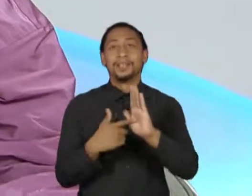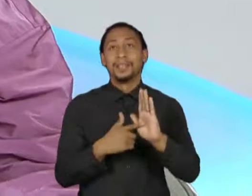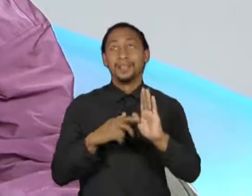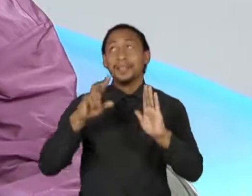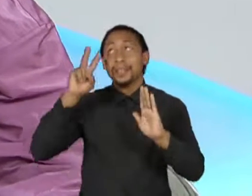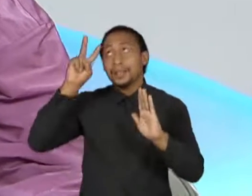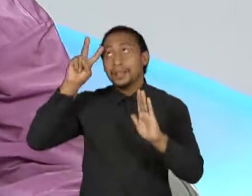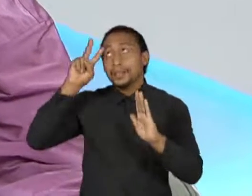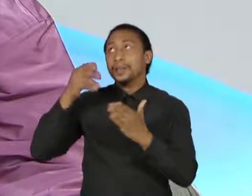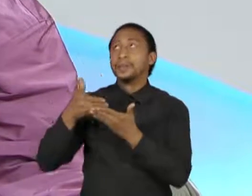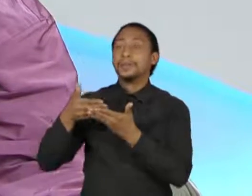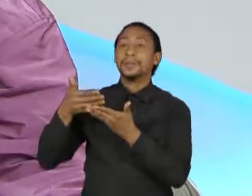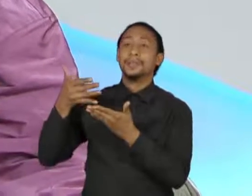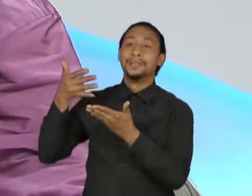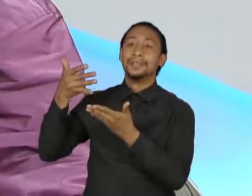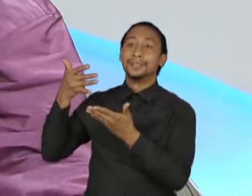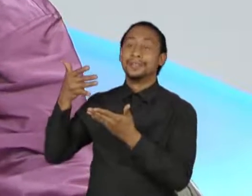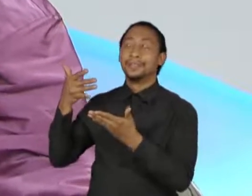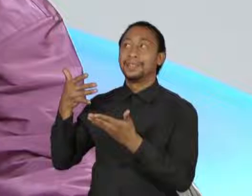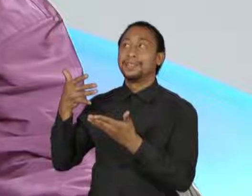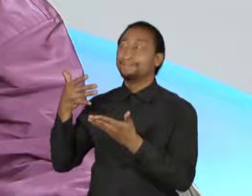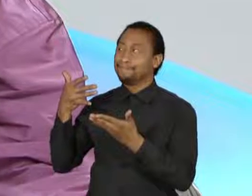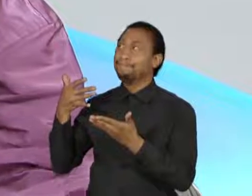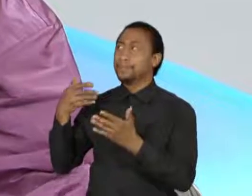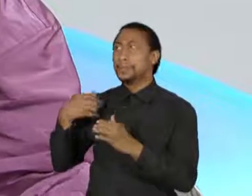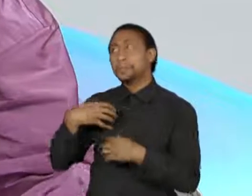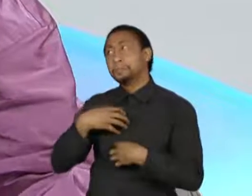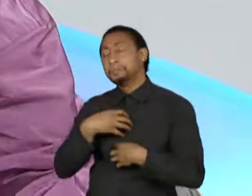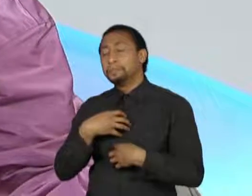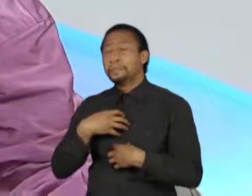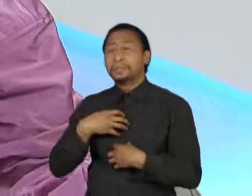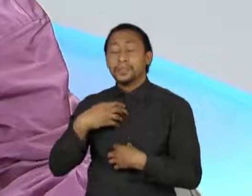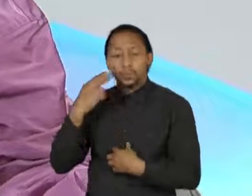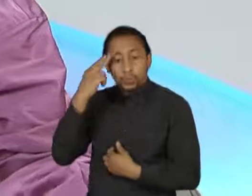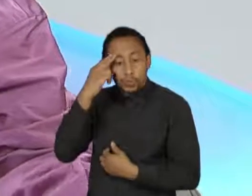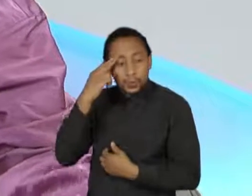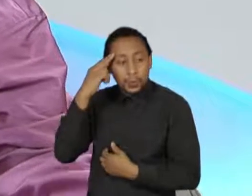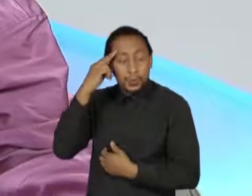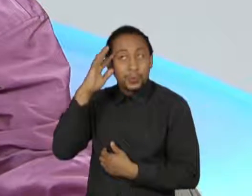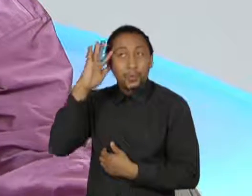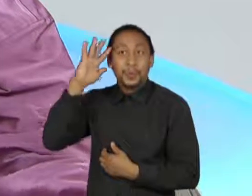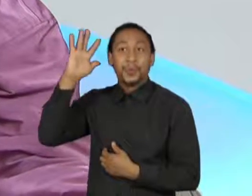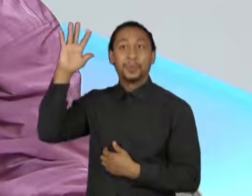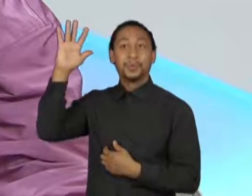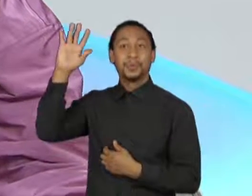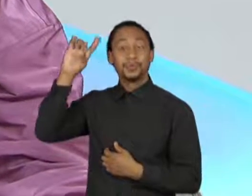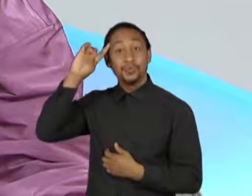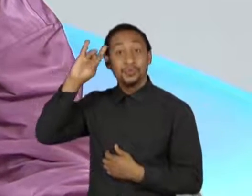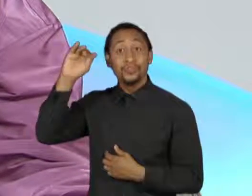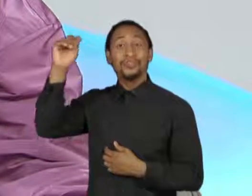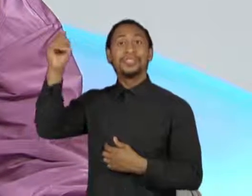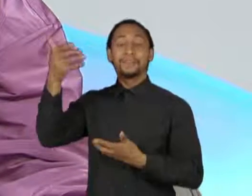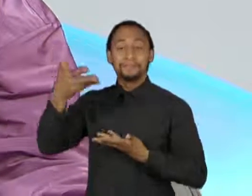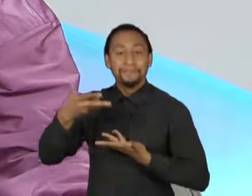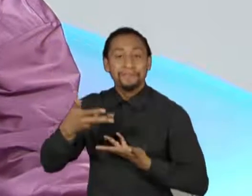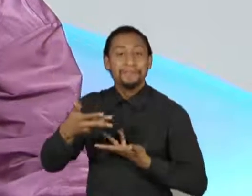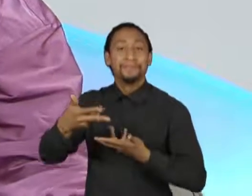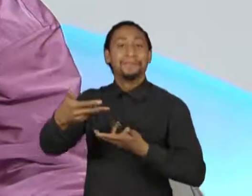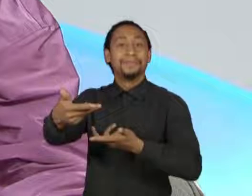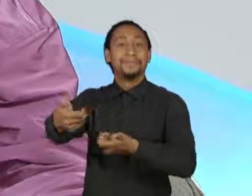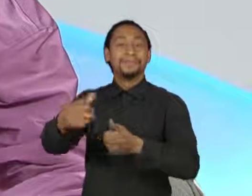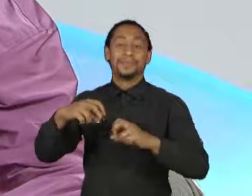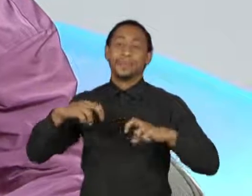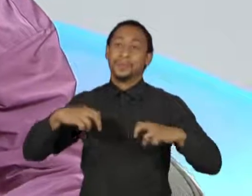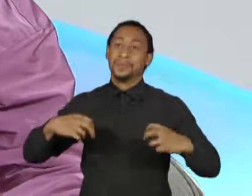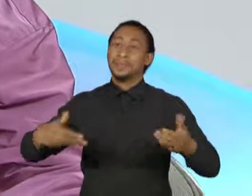sempre foi um sonho distante achar que esse dia fosse chegar, de sentar aqui e tão